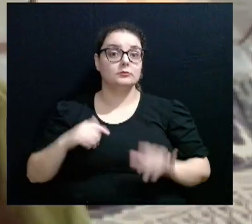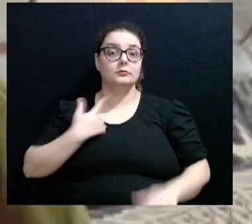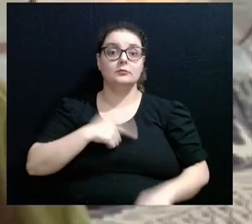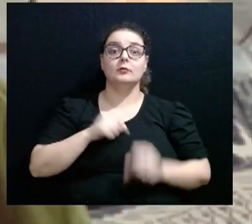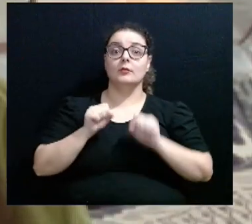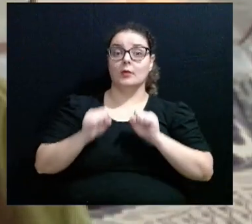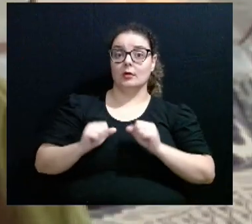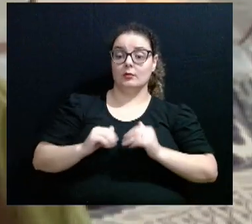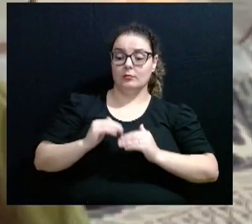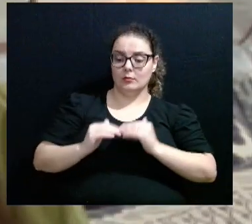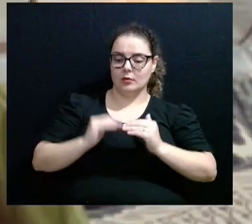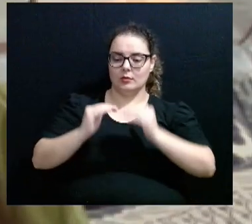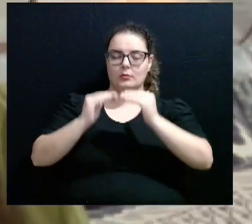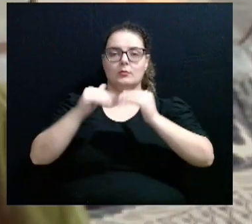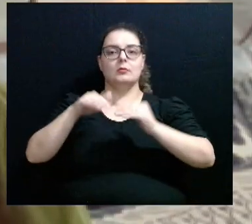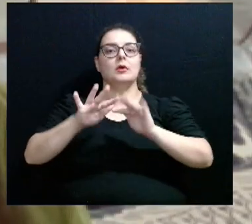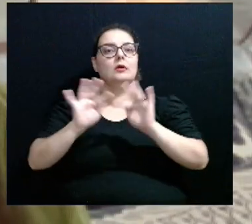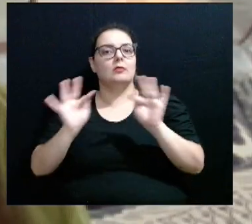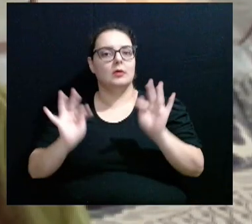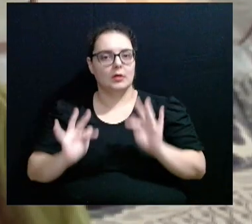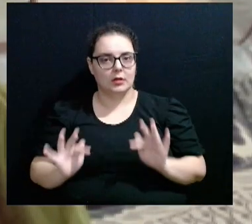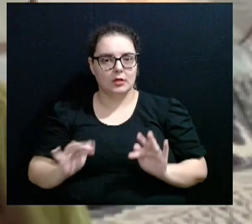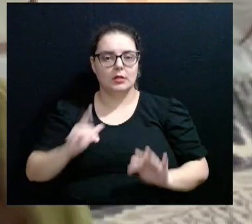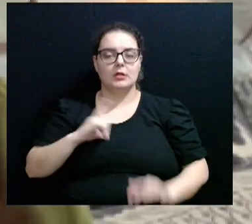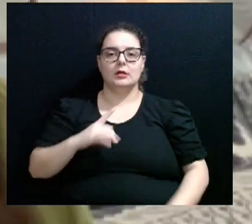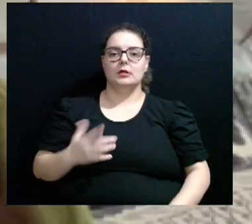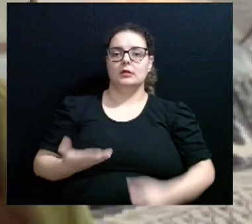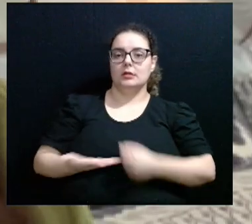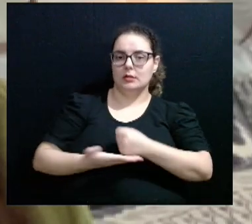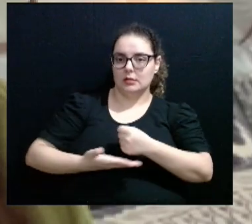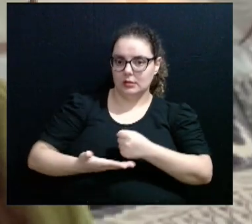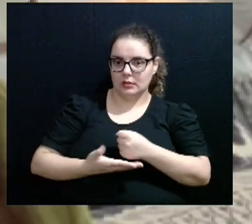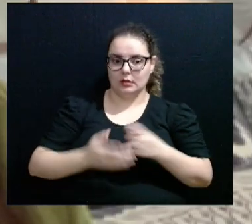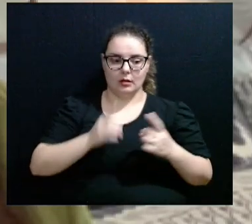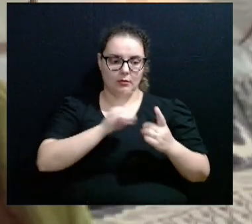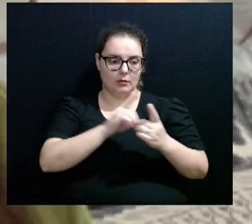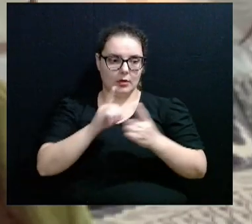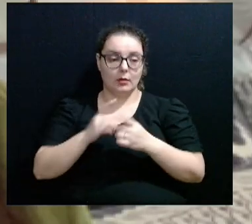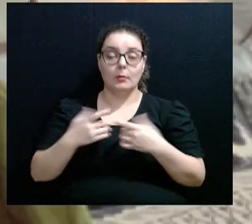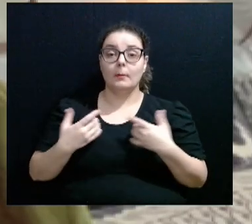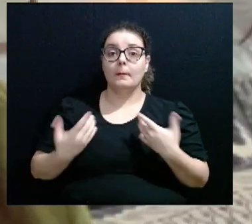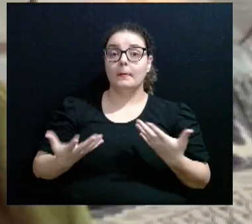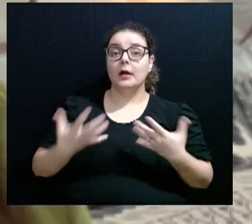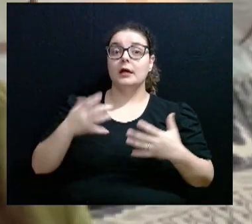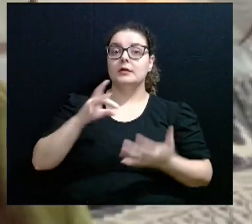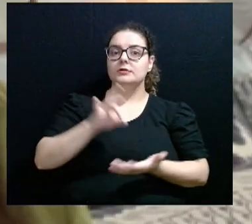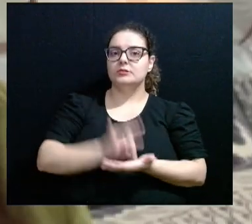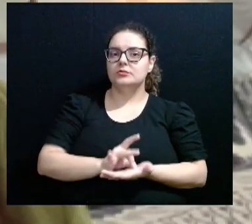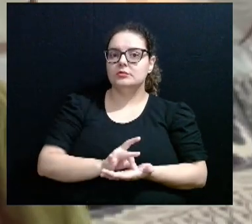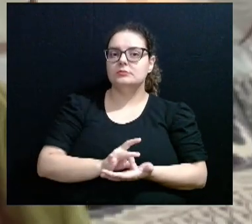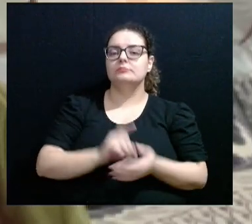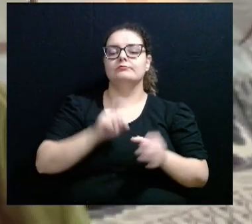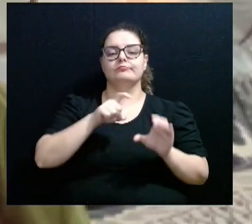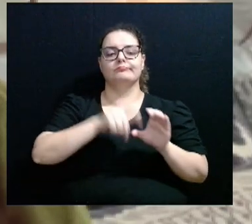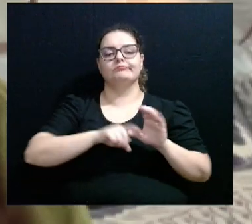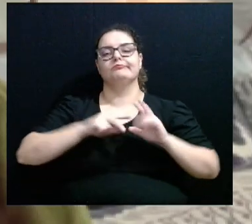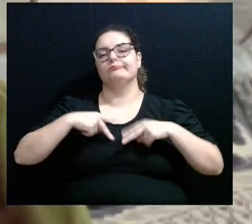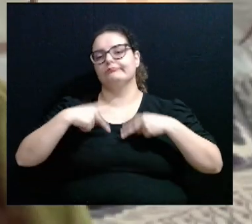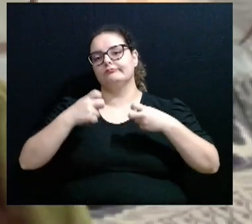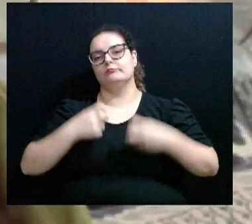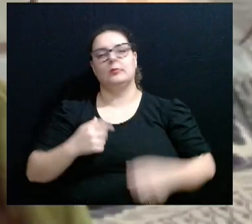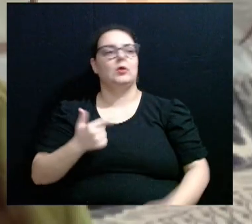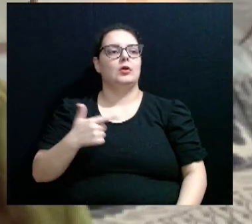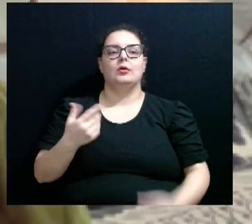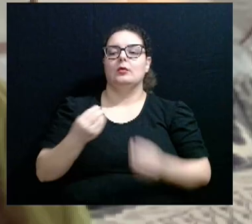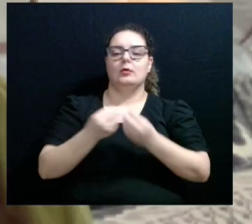mais feliz para quem tem as necessidades básicas atendidas, mas de fato depende de autoconhecimento. Não existe fórmula mágica, ninguém